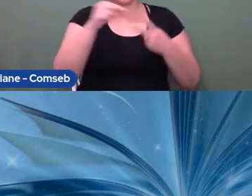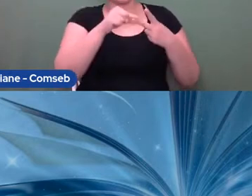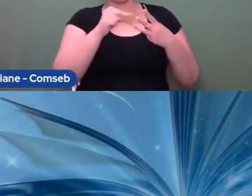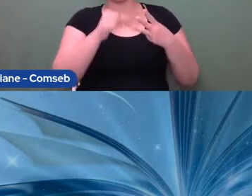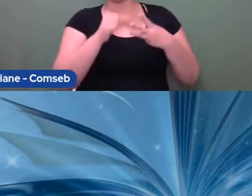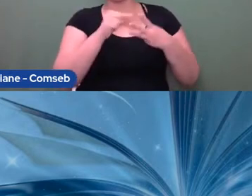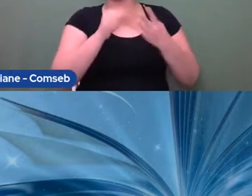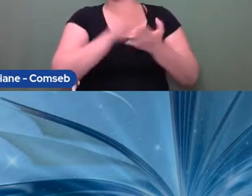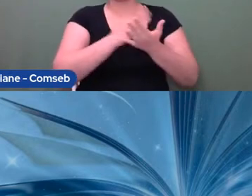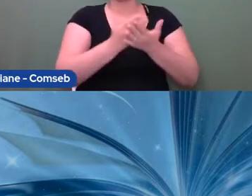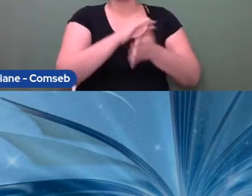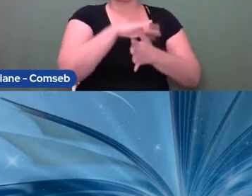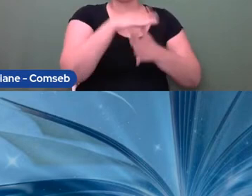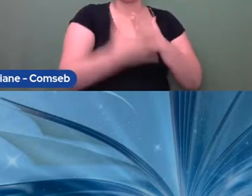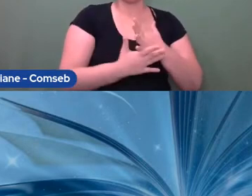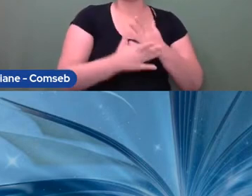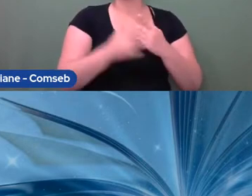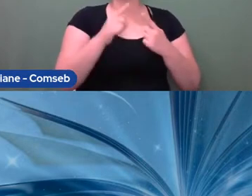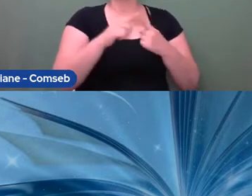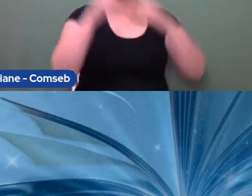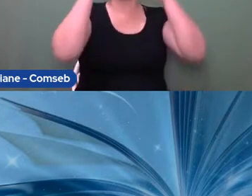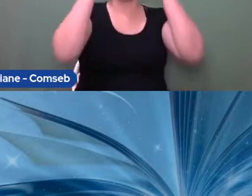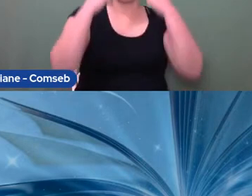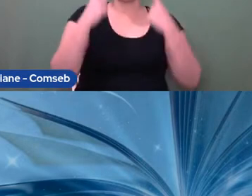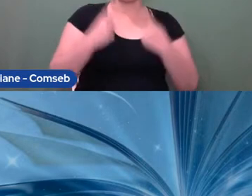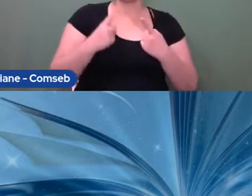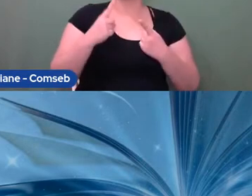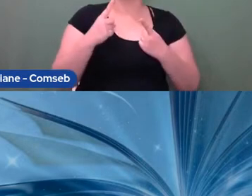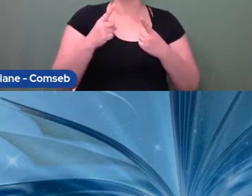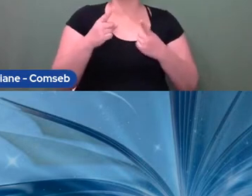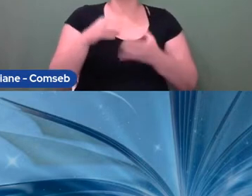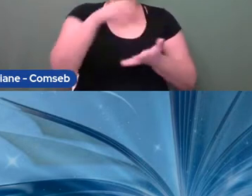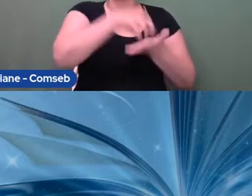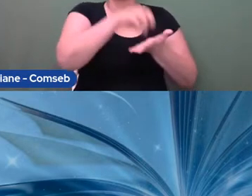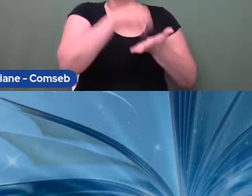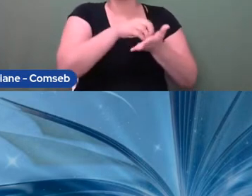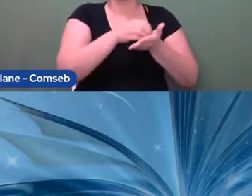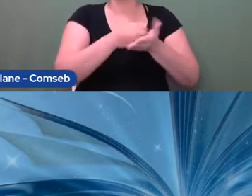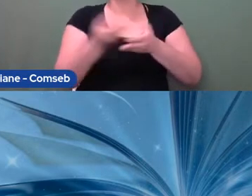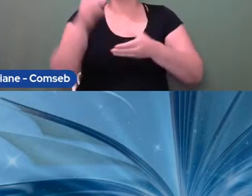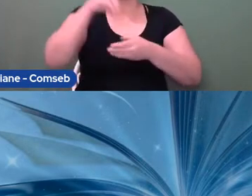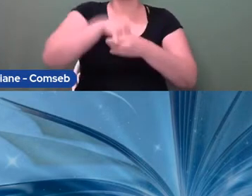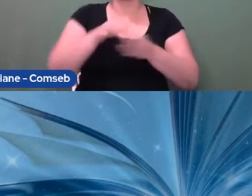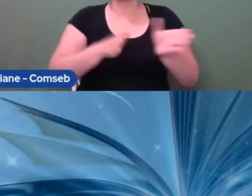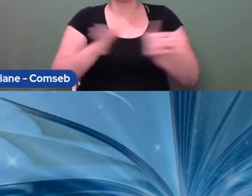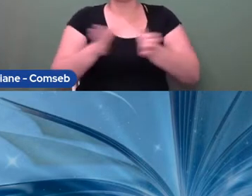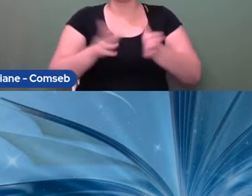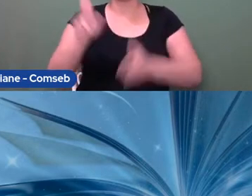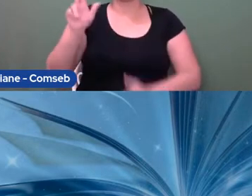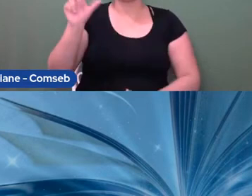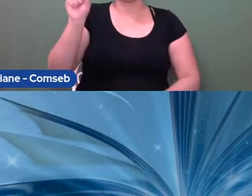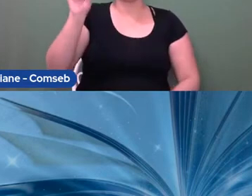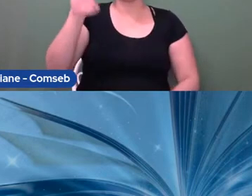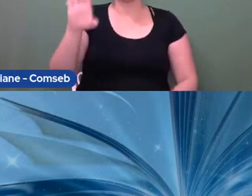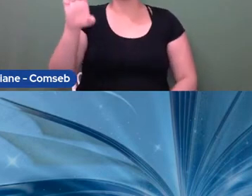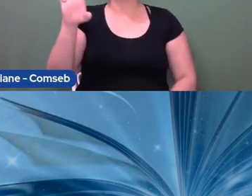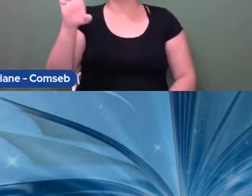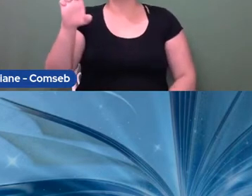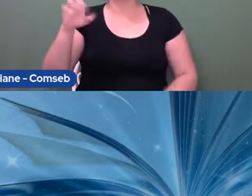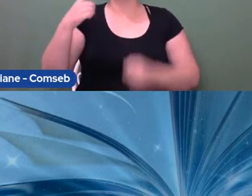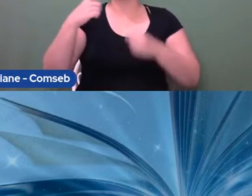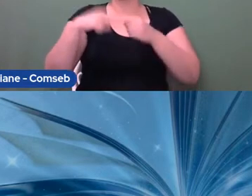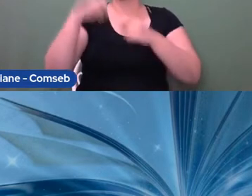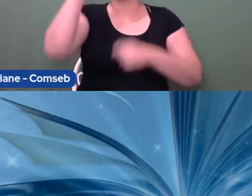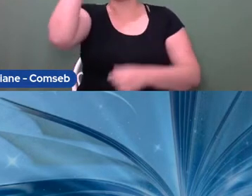Libras, Ariane Silva Rabelo, do Departamento de Inclusão e Acessibilidades da USE Intermunicipal de